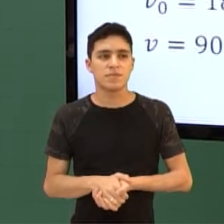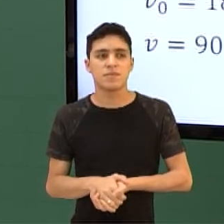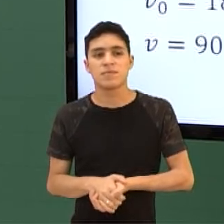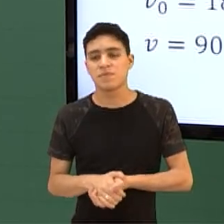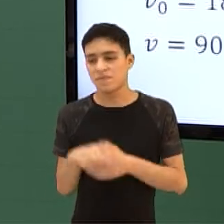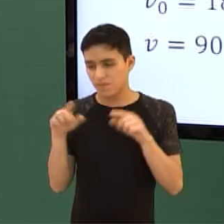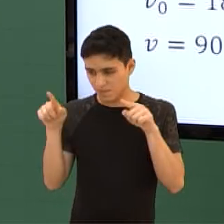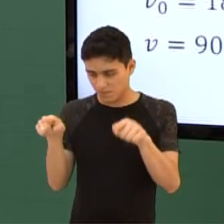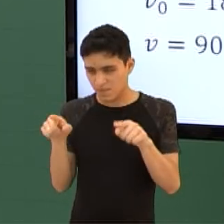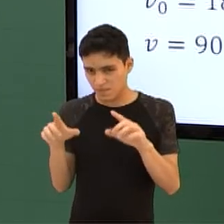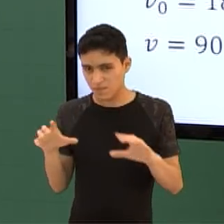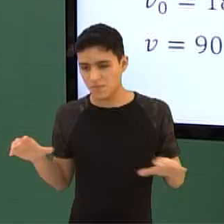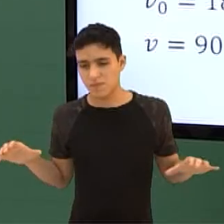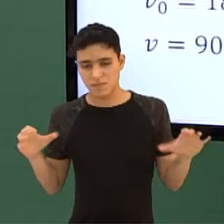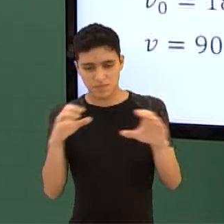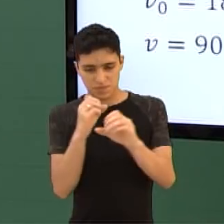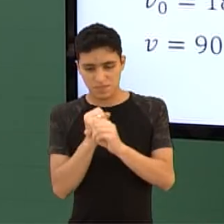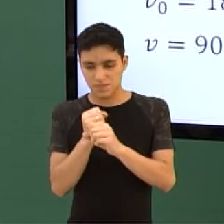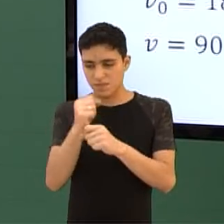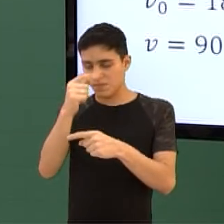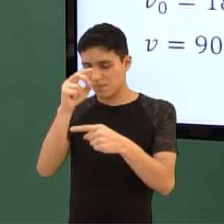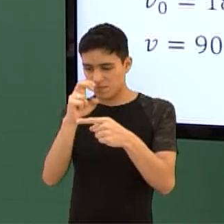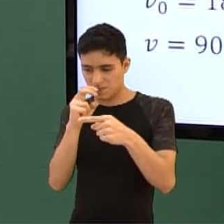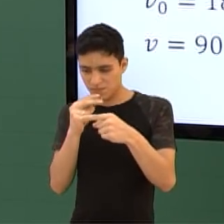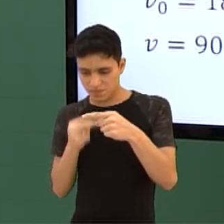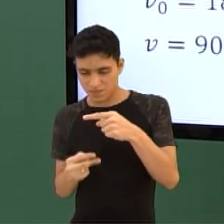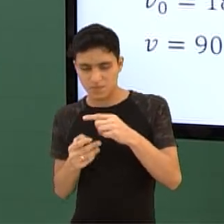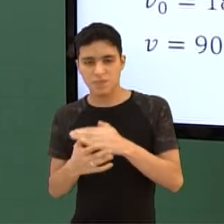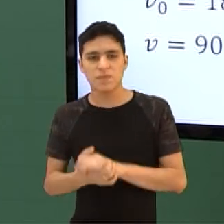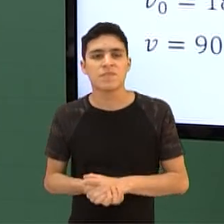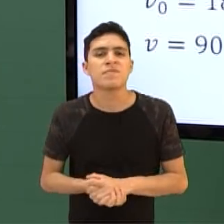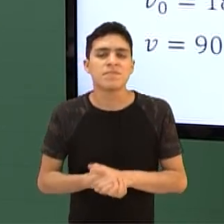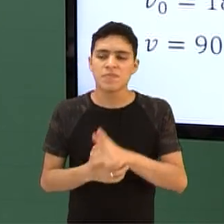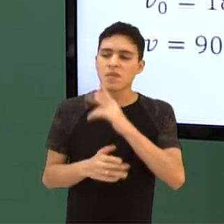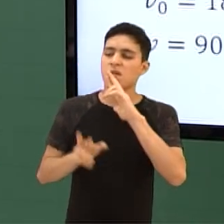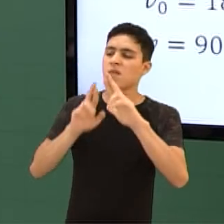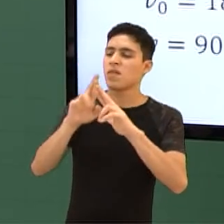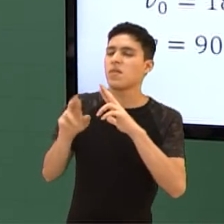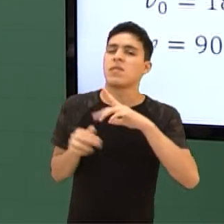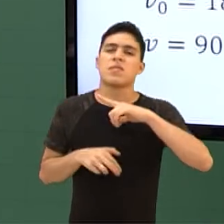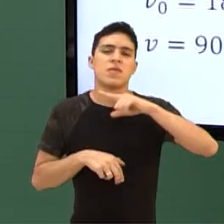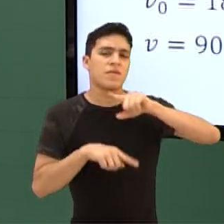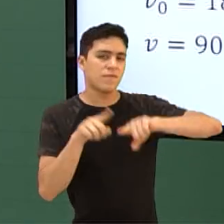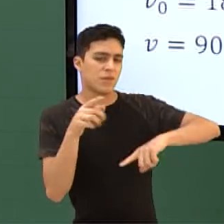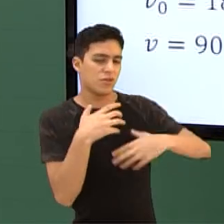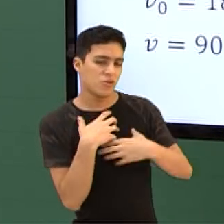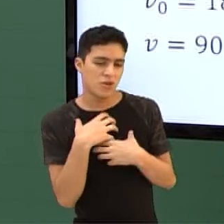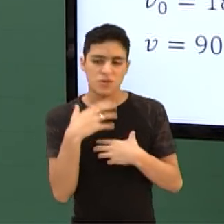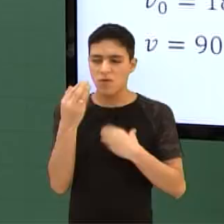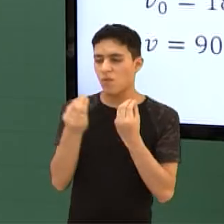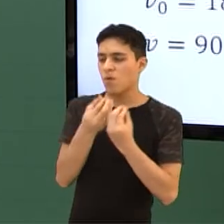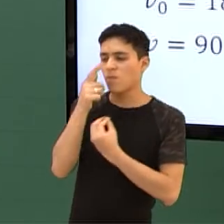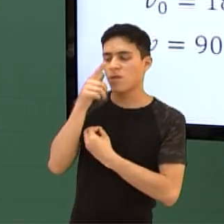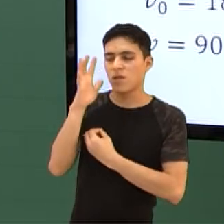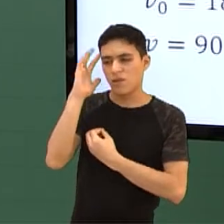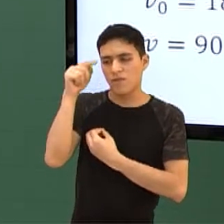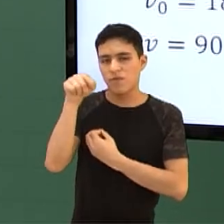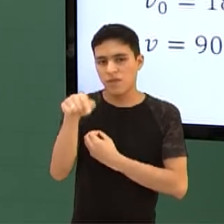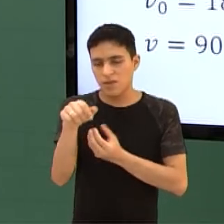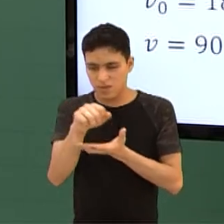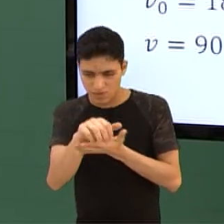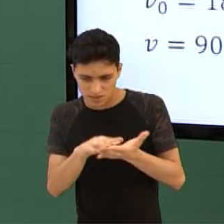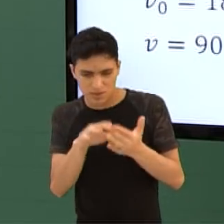tudo isso sobre 2, certo? A gente resolvendo aqui, tem várias formas de a gente resolver esse tipo de exercício, tá? Você